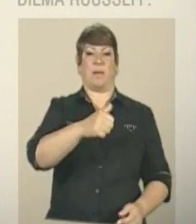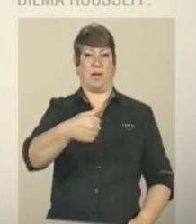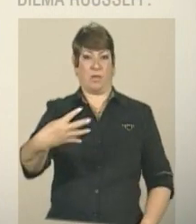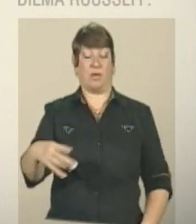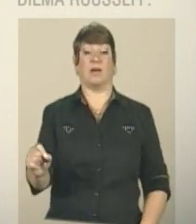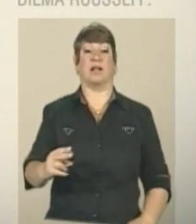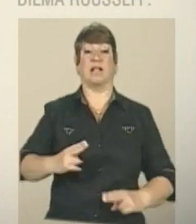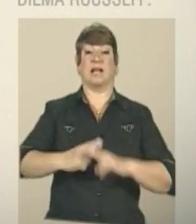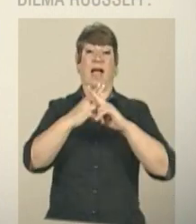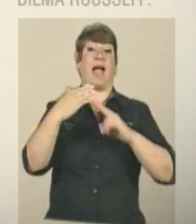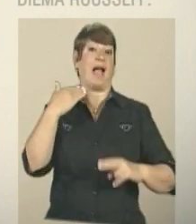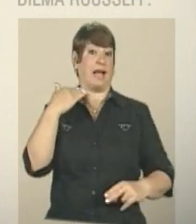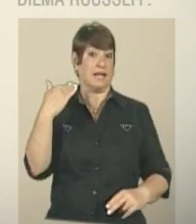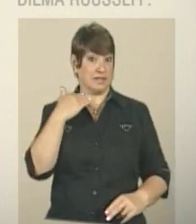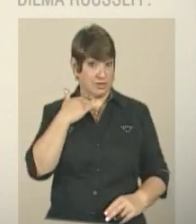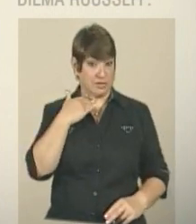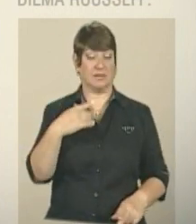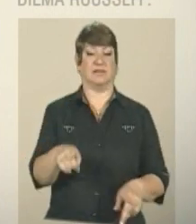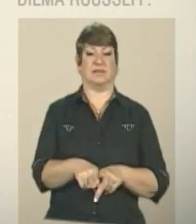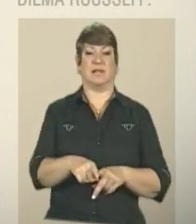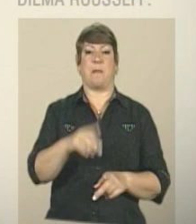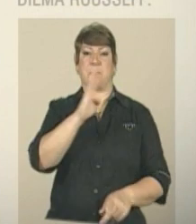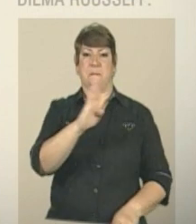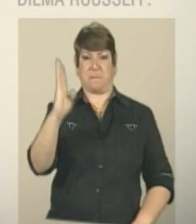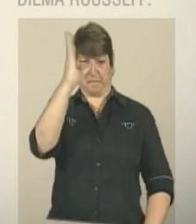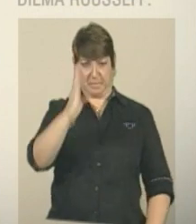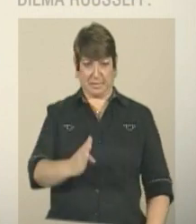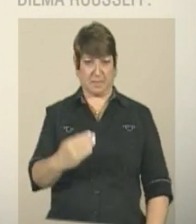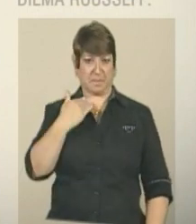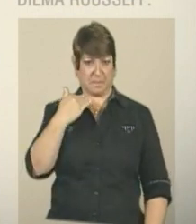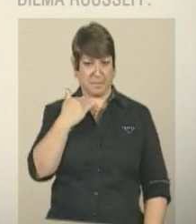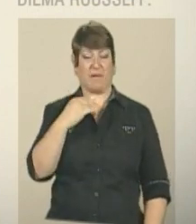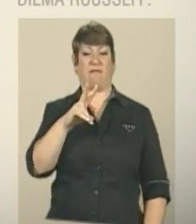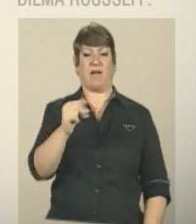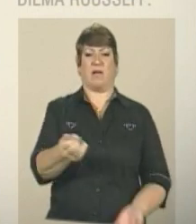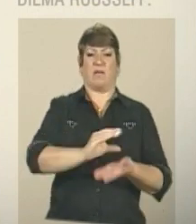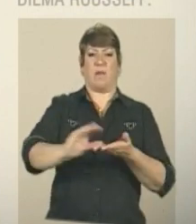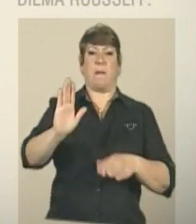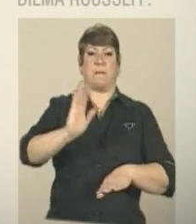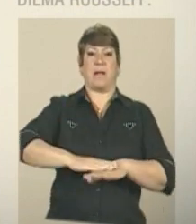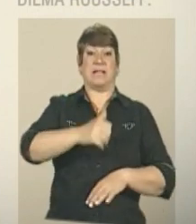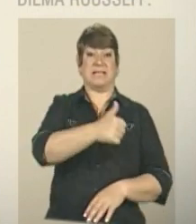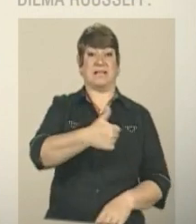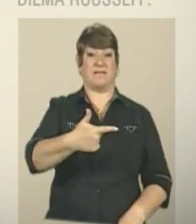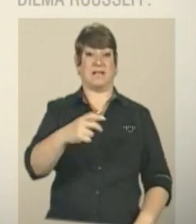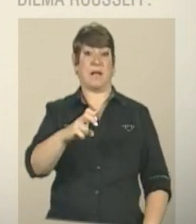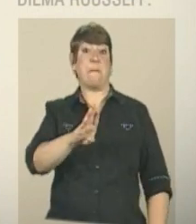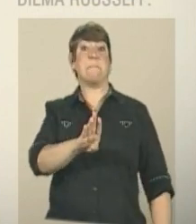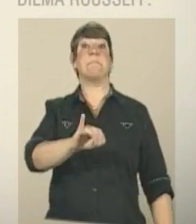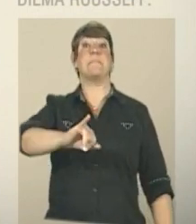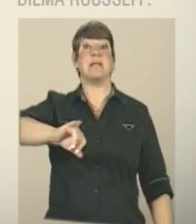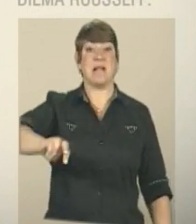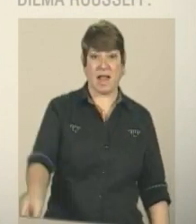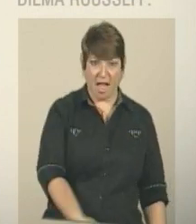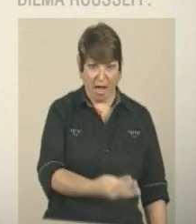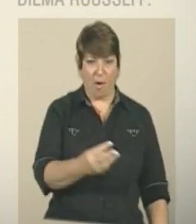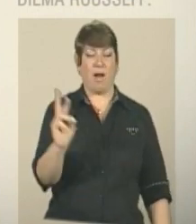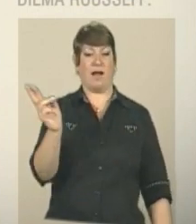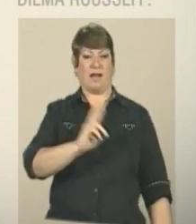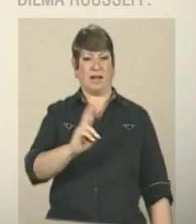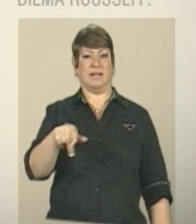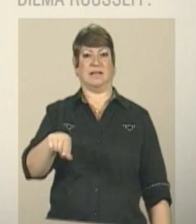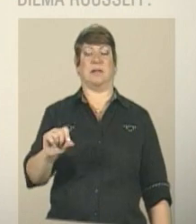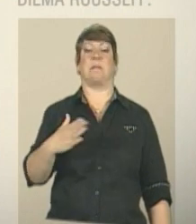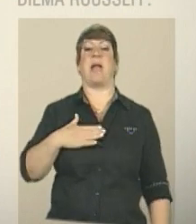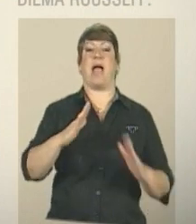Caixa Econômica Federal e o Banco do Brasil vão investir mais de 125 bilhões de reais no Minha Casa